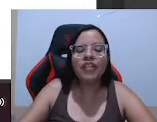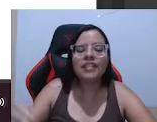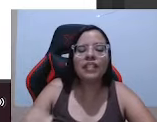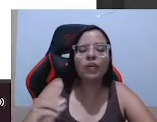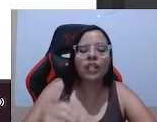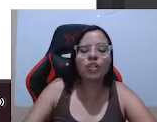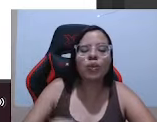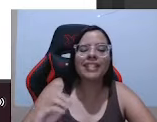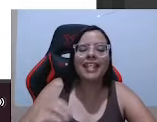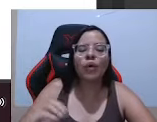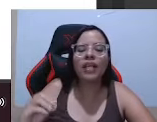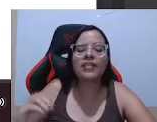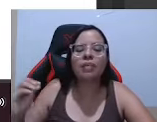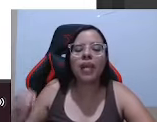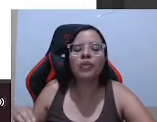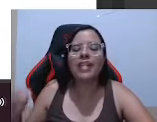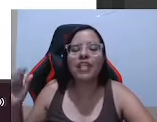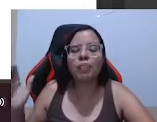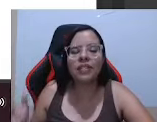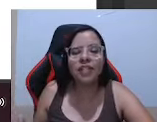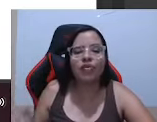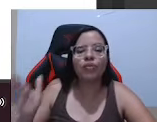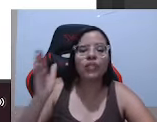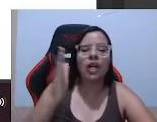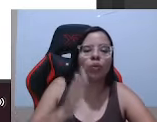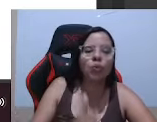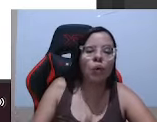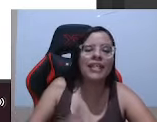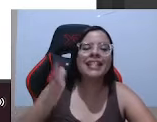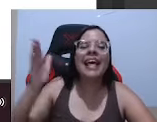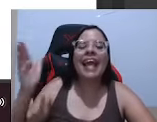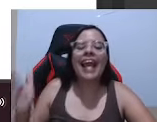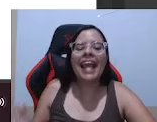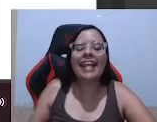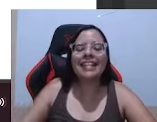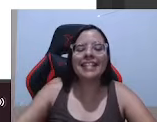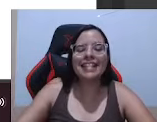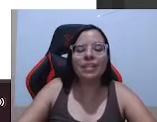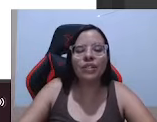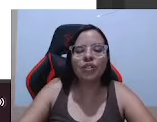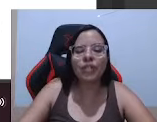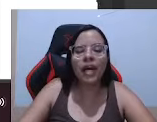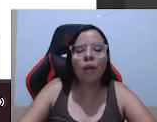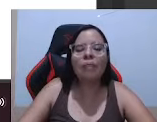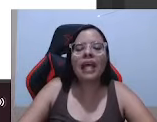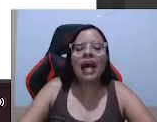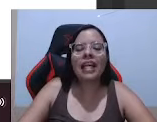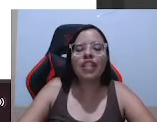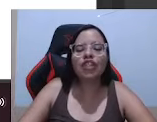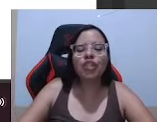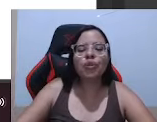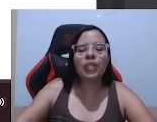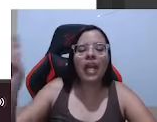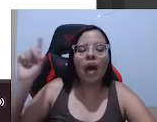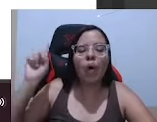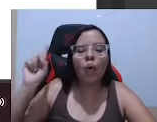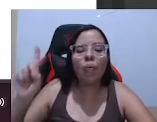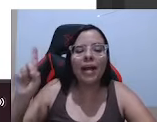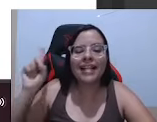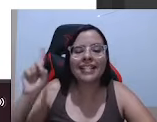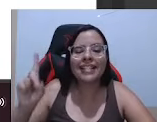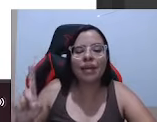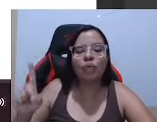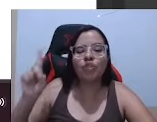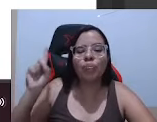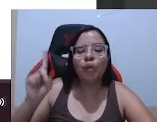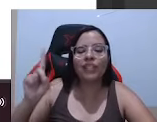além de 25 questões de conhecimentos específicos, autores e legislação nacional. Além disso, terá